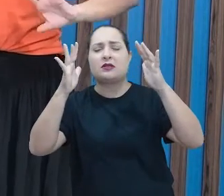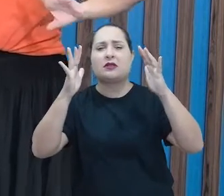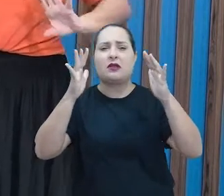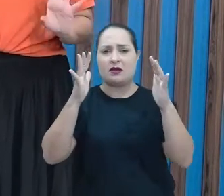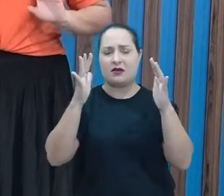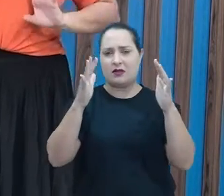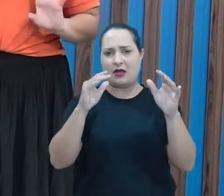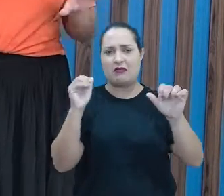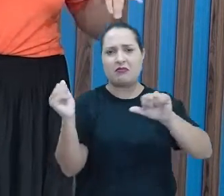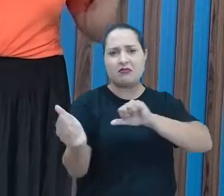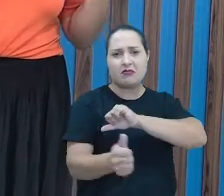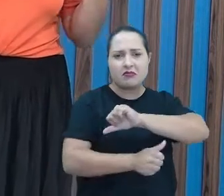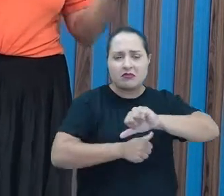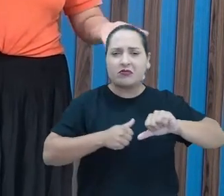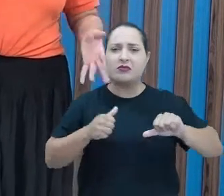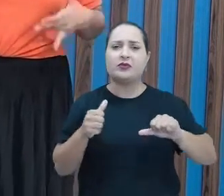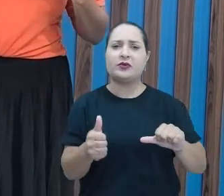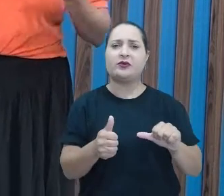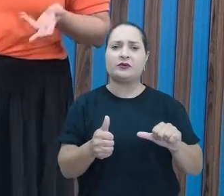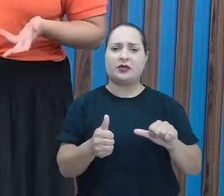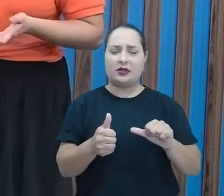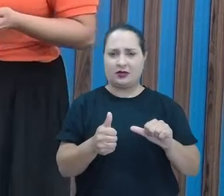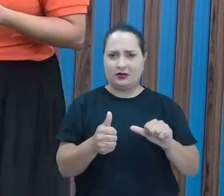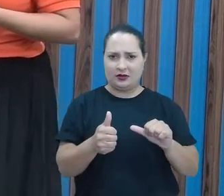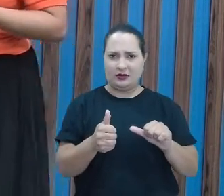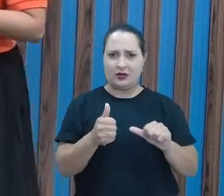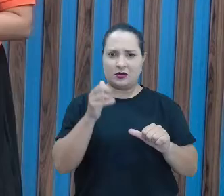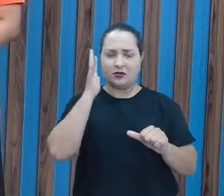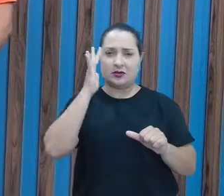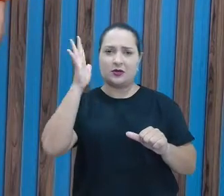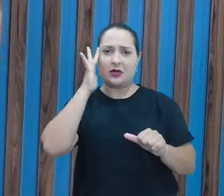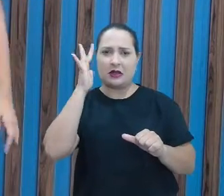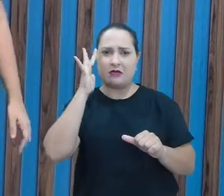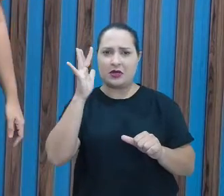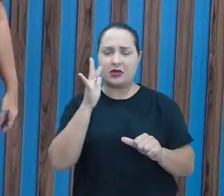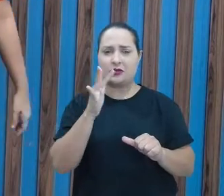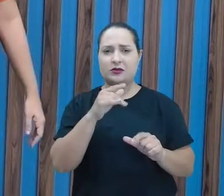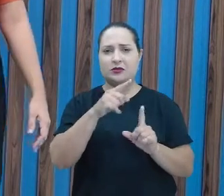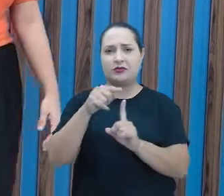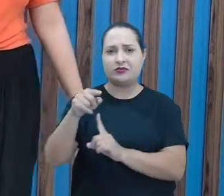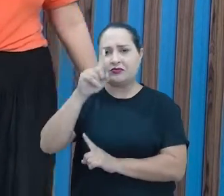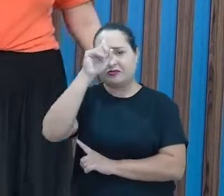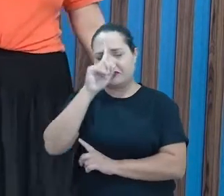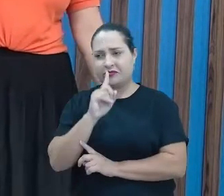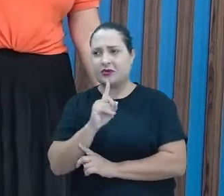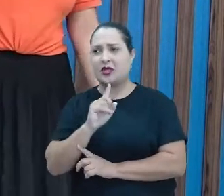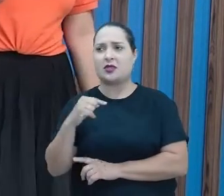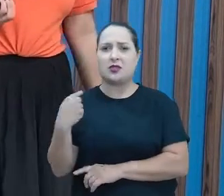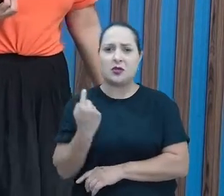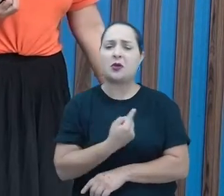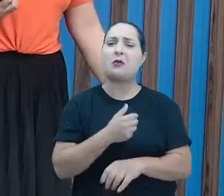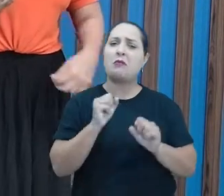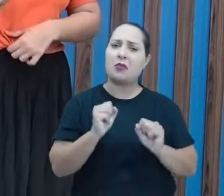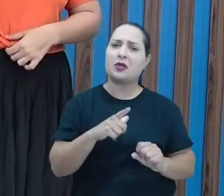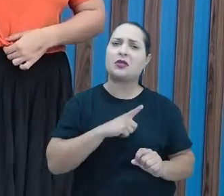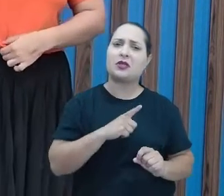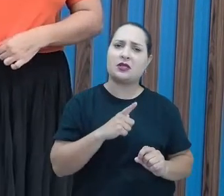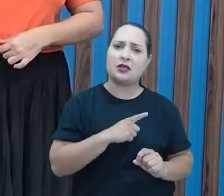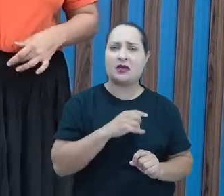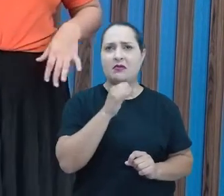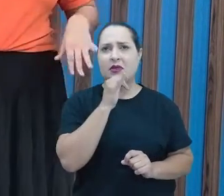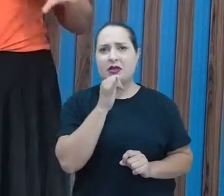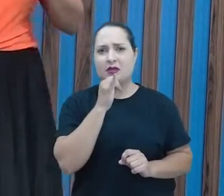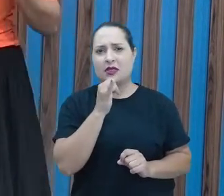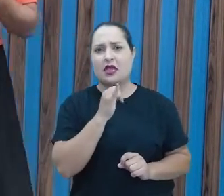ir ressignificando, distanciando. A gente pode consumir produções de pessoas diversas. Então, ao invés de a gente